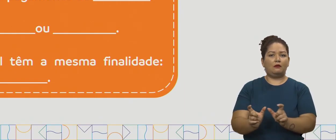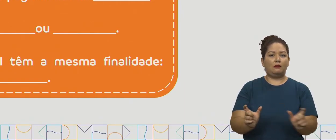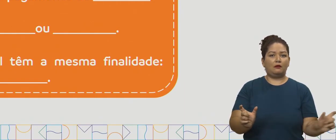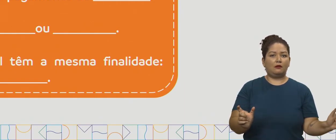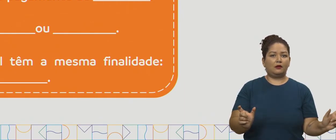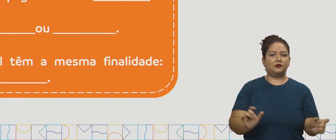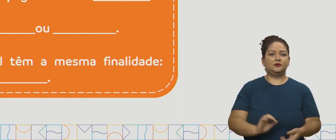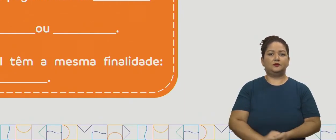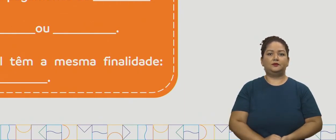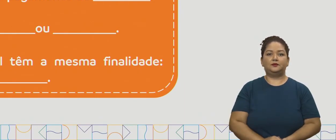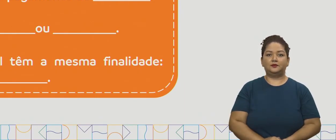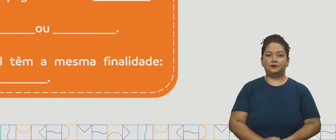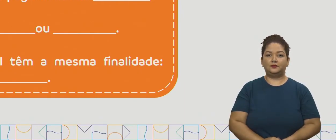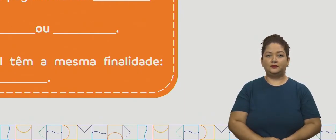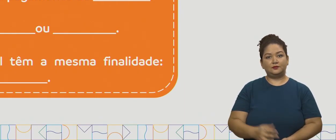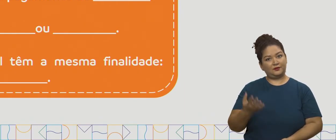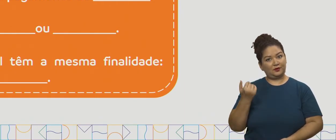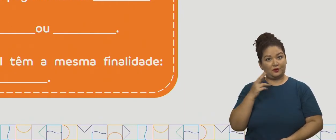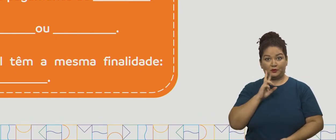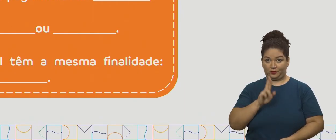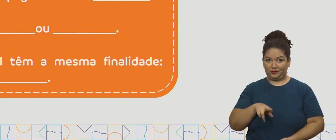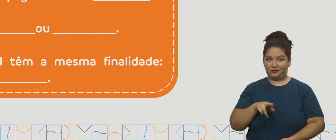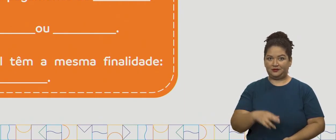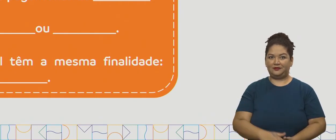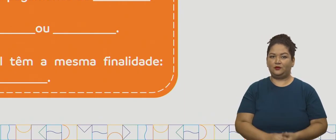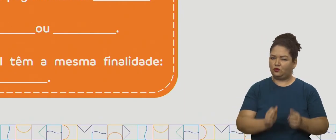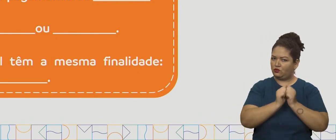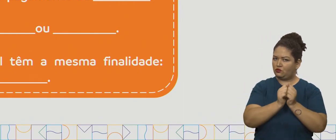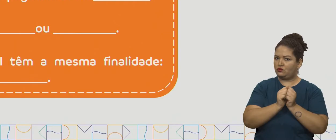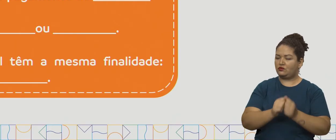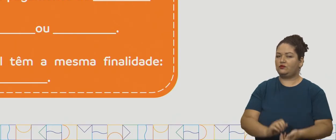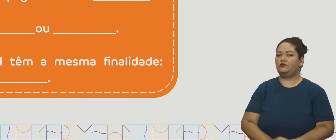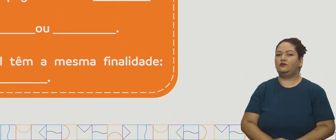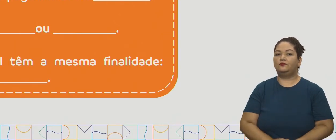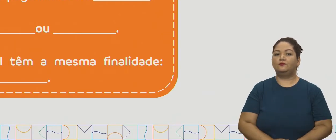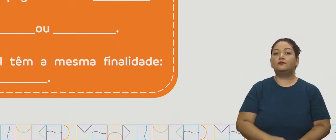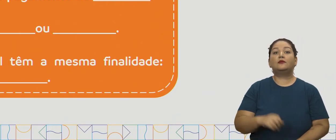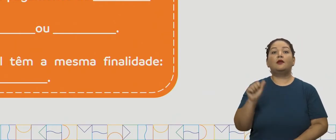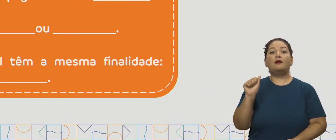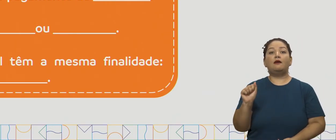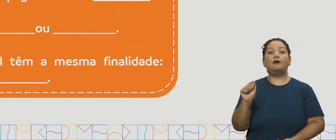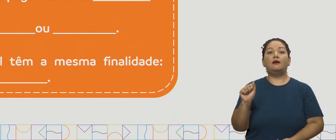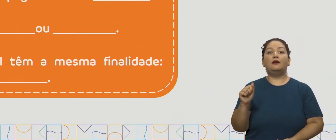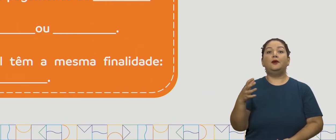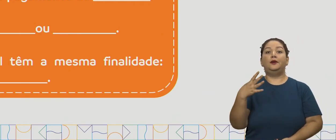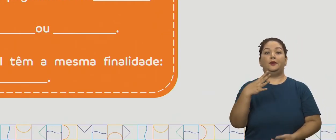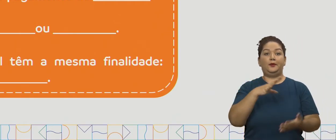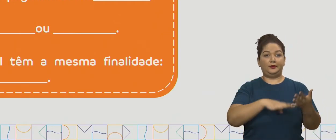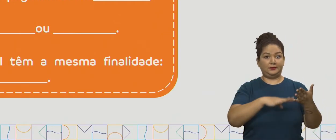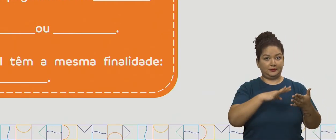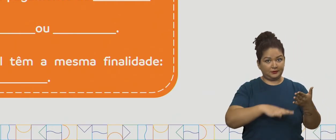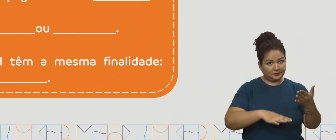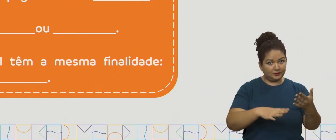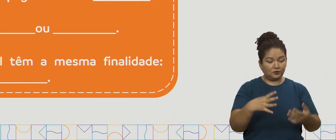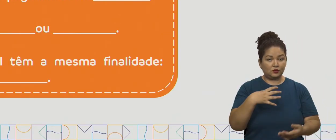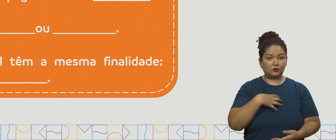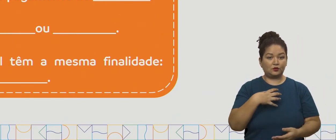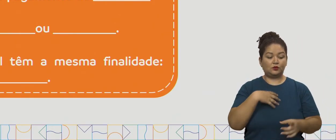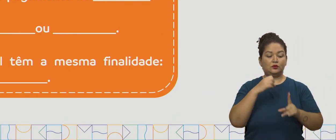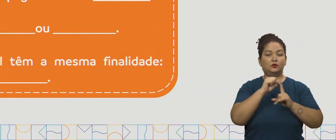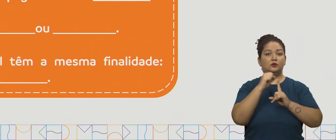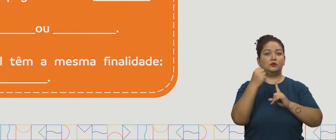essa finalidade desse tipo de texto? Vamos lá responder junto com a professora? Letra A. O boleto